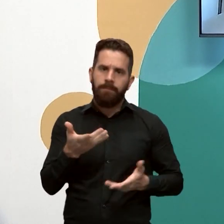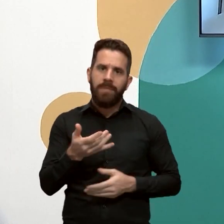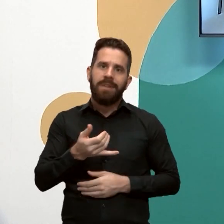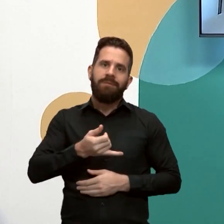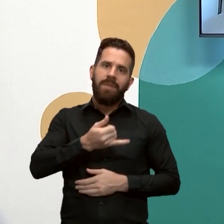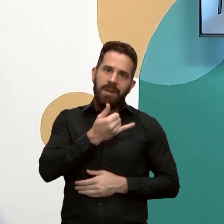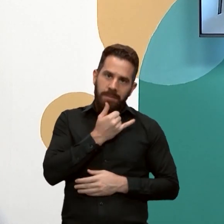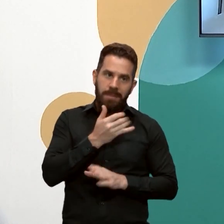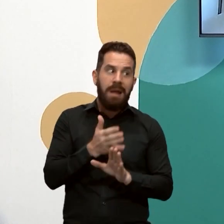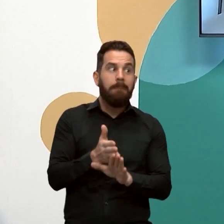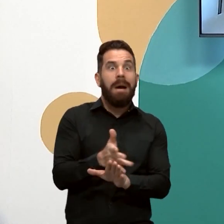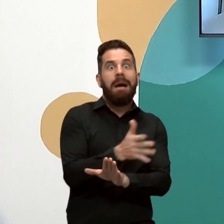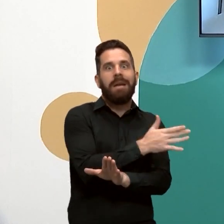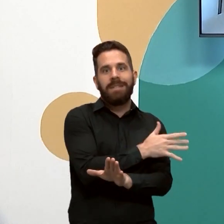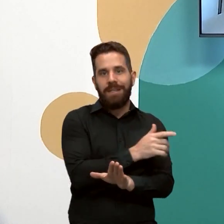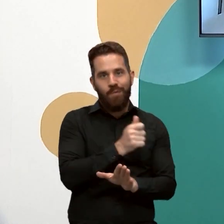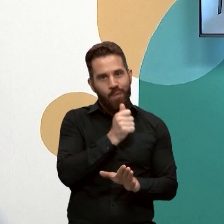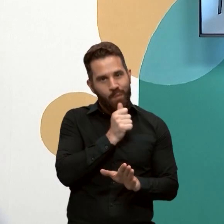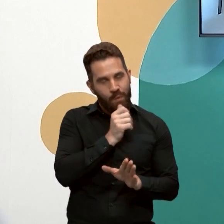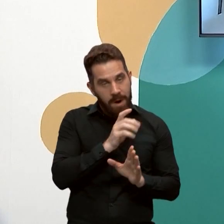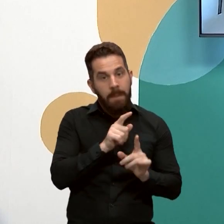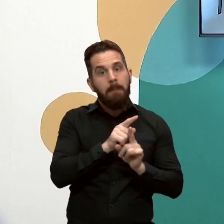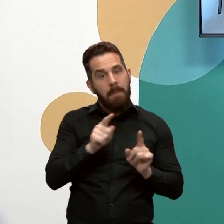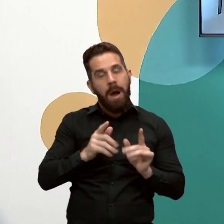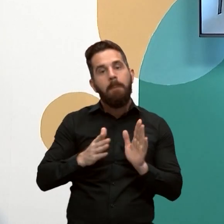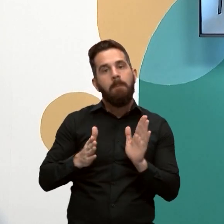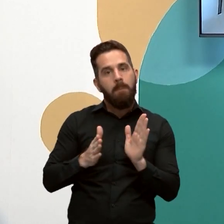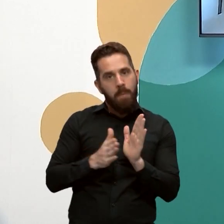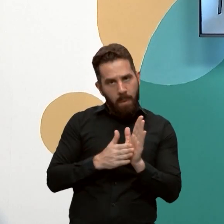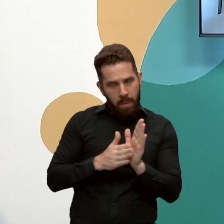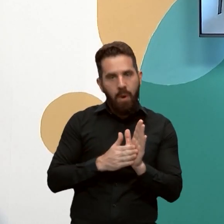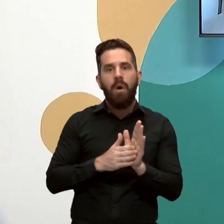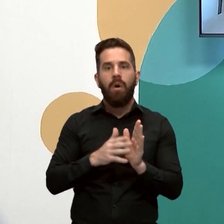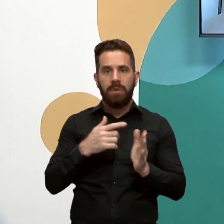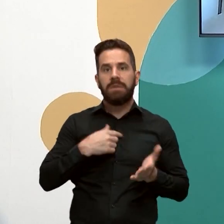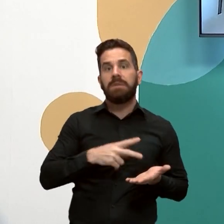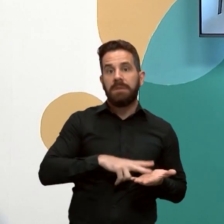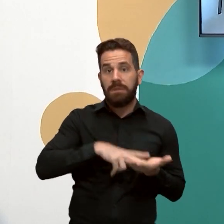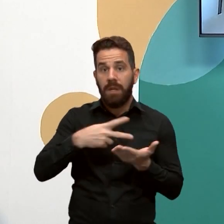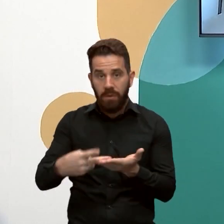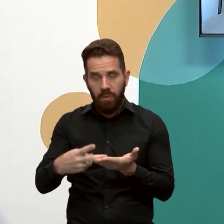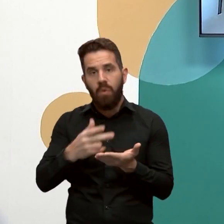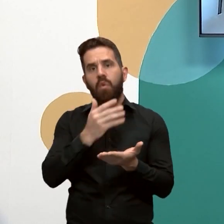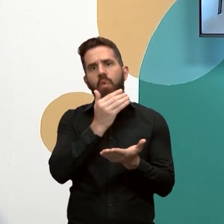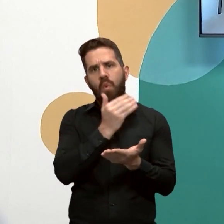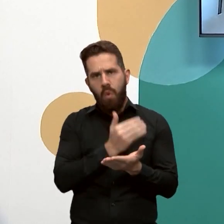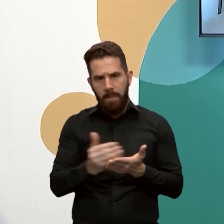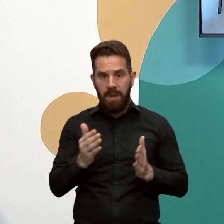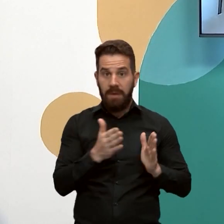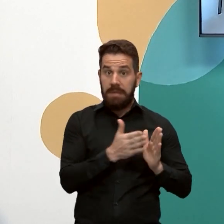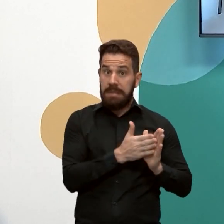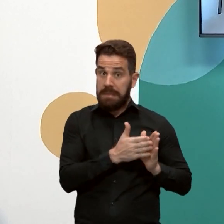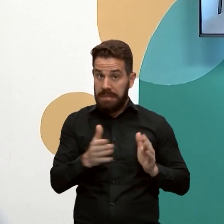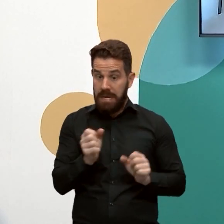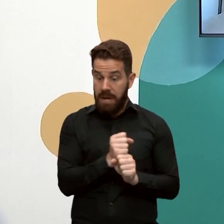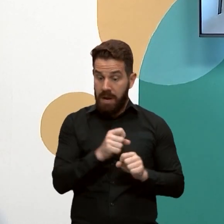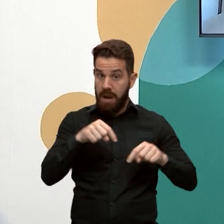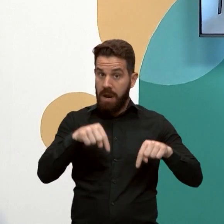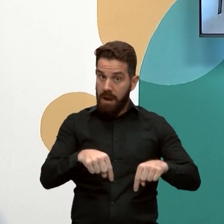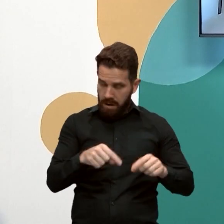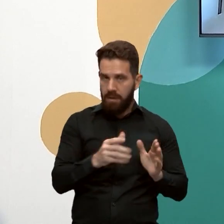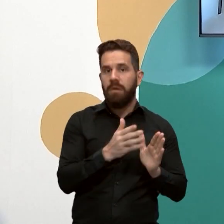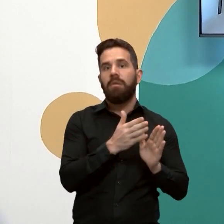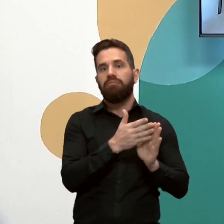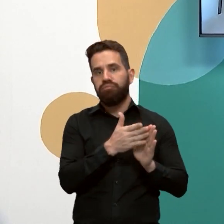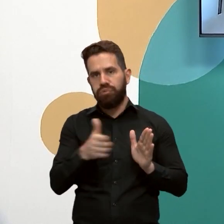traduzir as edições passadas, mas a nossa proposta é que seja traduzida a partir de 2022, que já tem inclusive